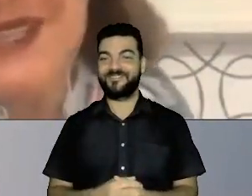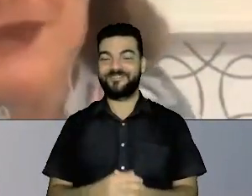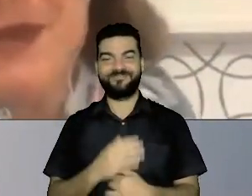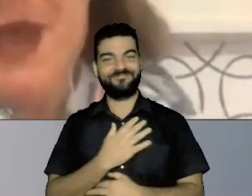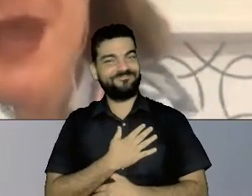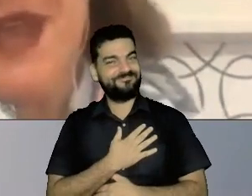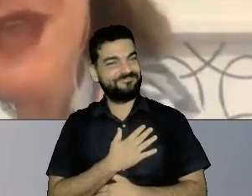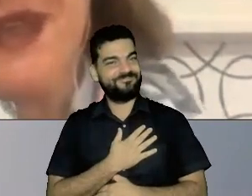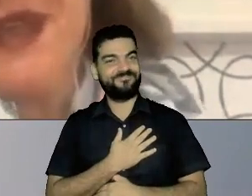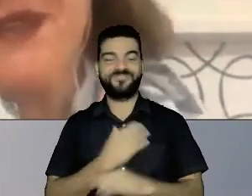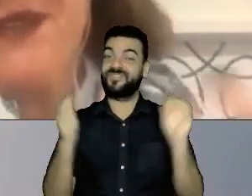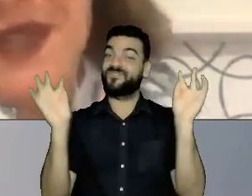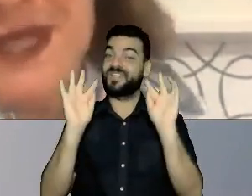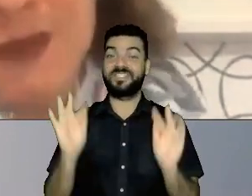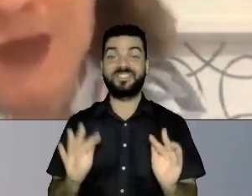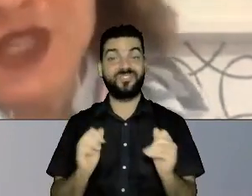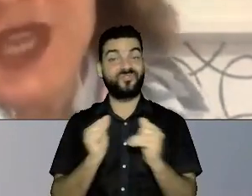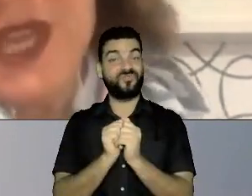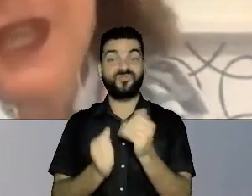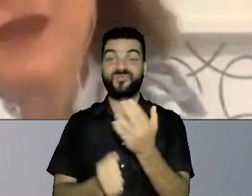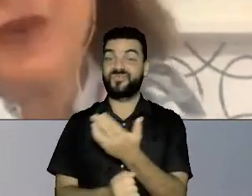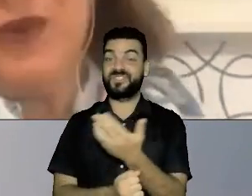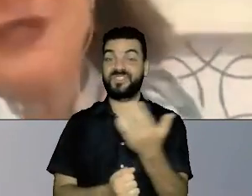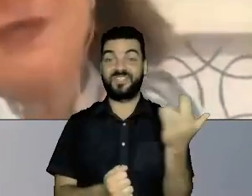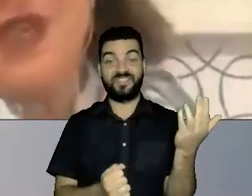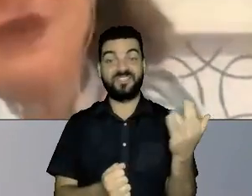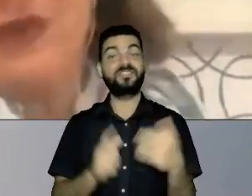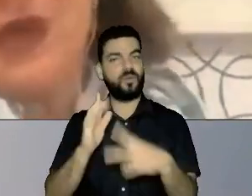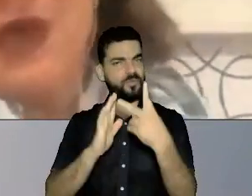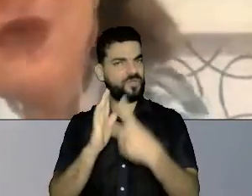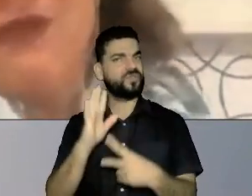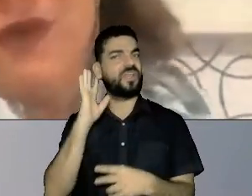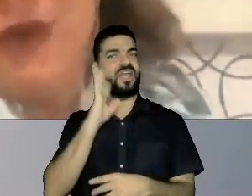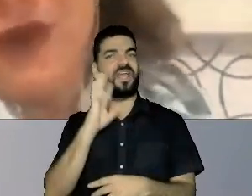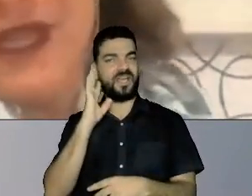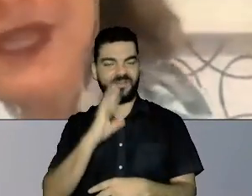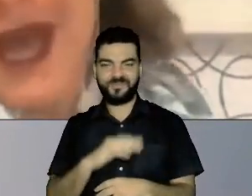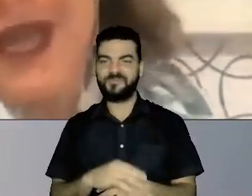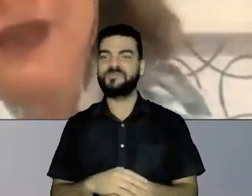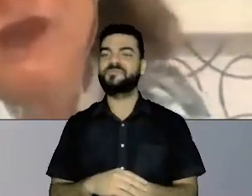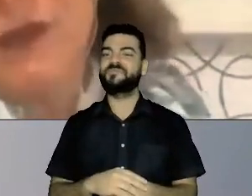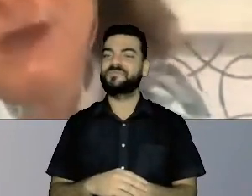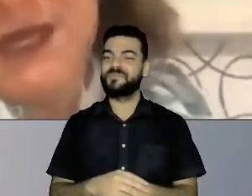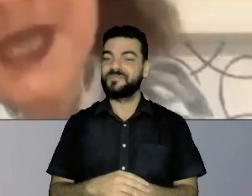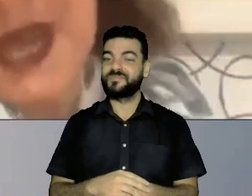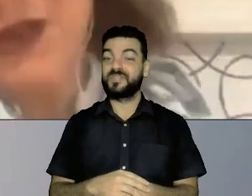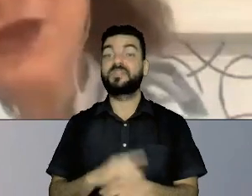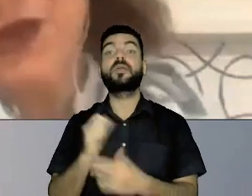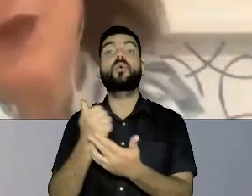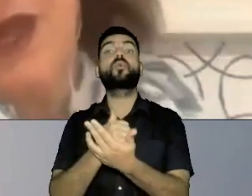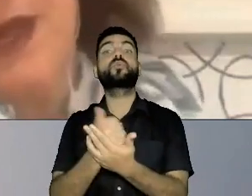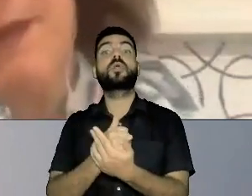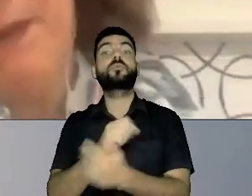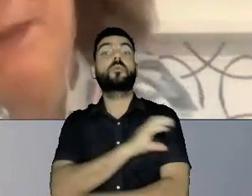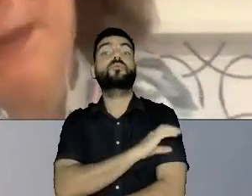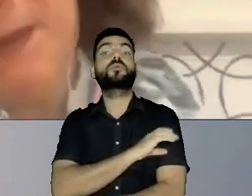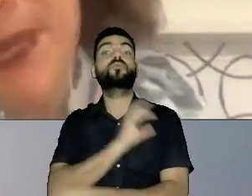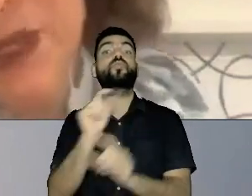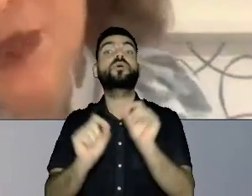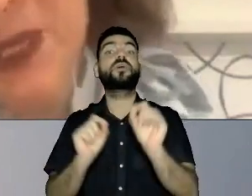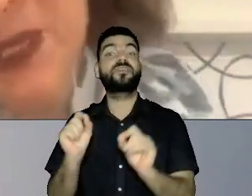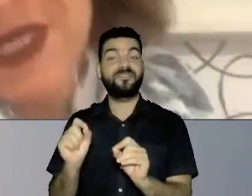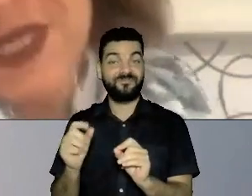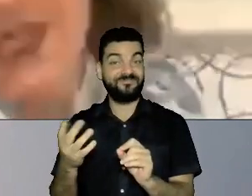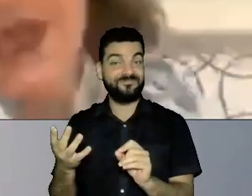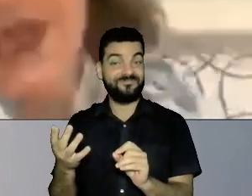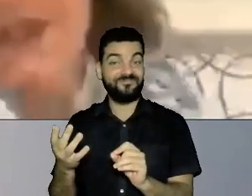aqui nesse projeto. Esse projeto foi coordenado, foi pensado